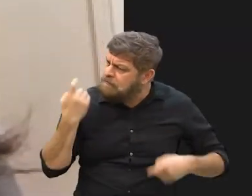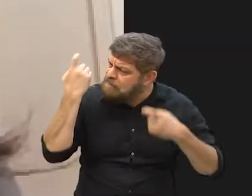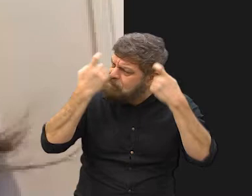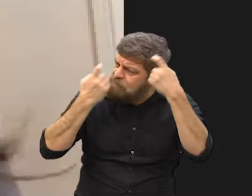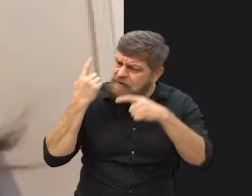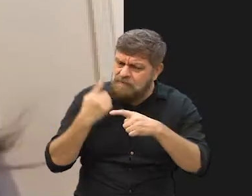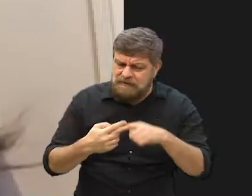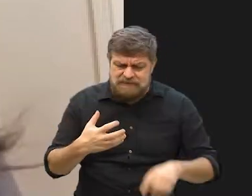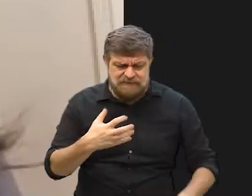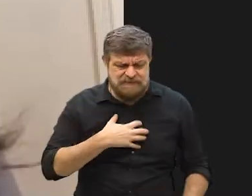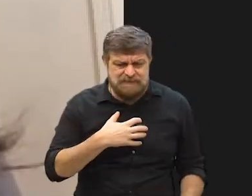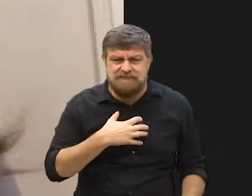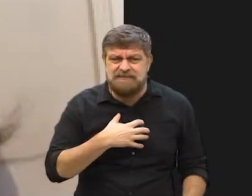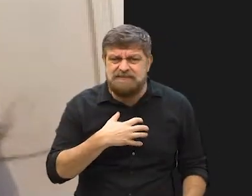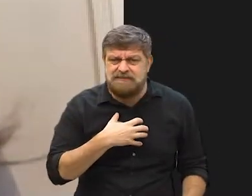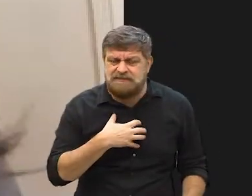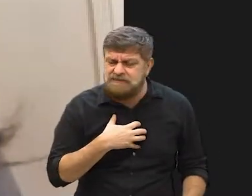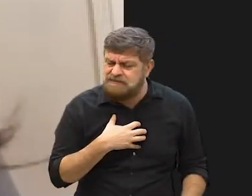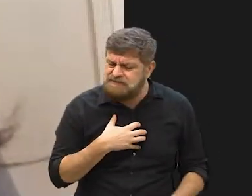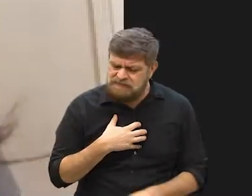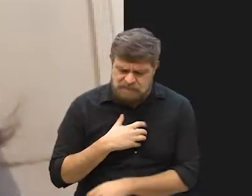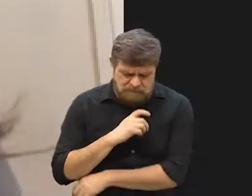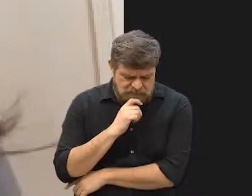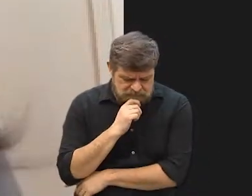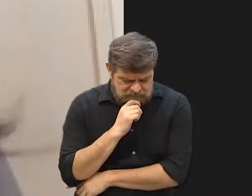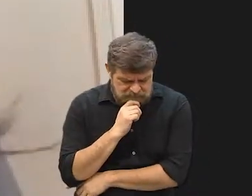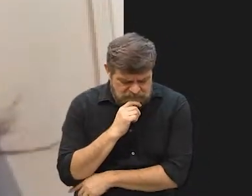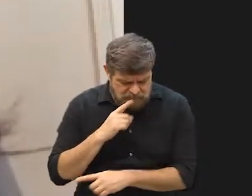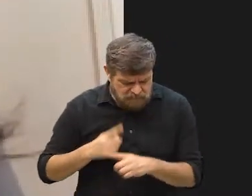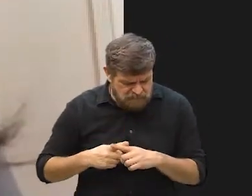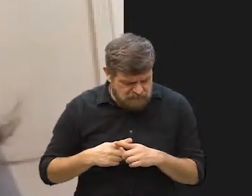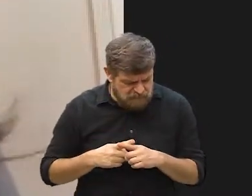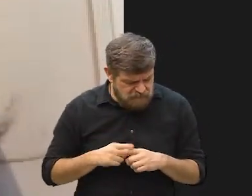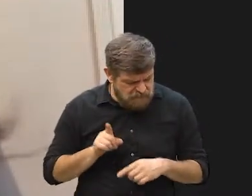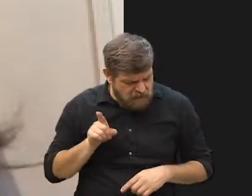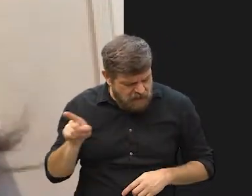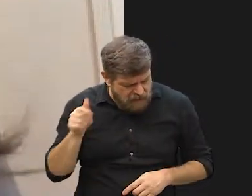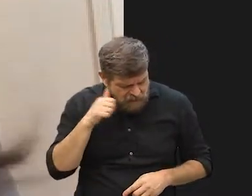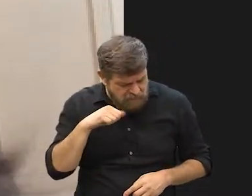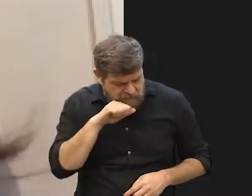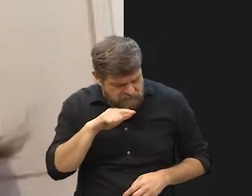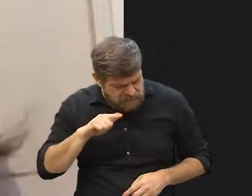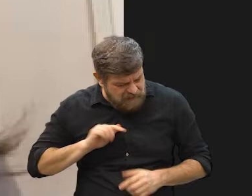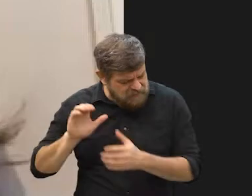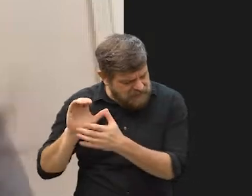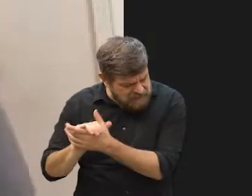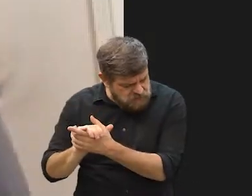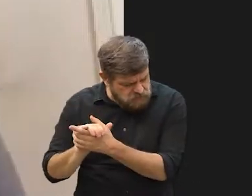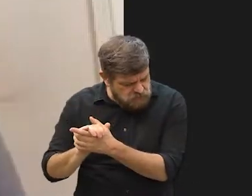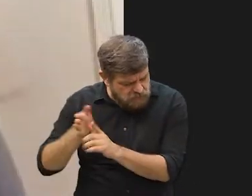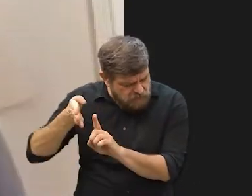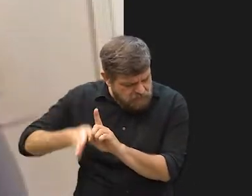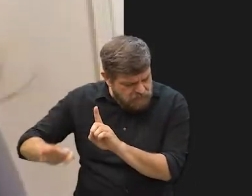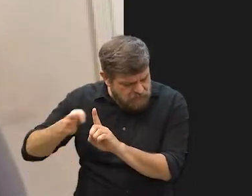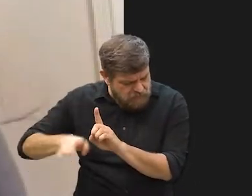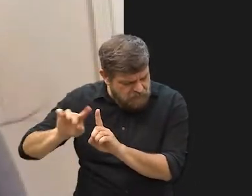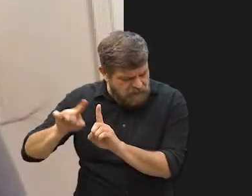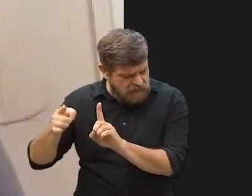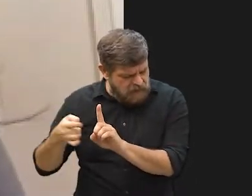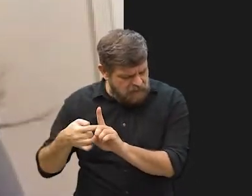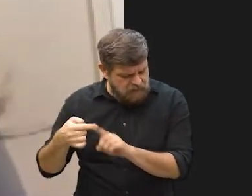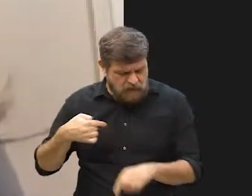porque eu já me sentia eu olhava e falava, mas eu me perguntava, mas ela tem e teve, por que eu não